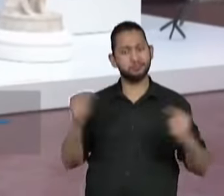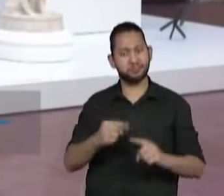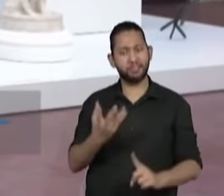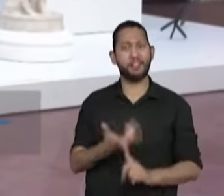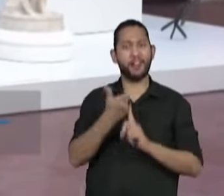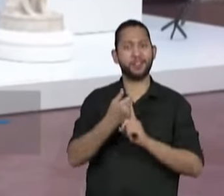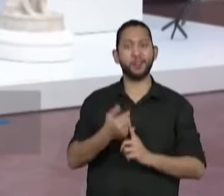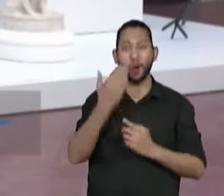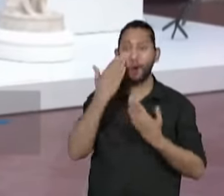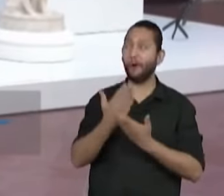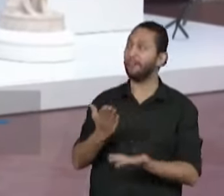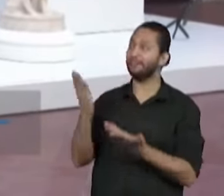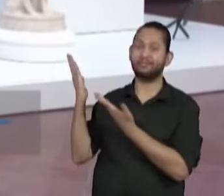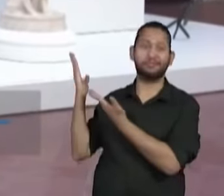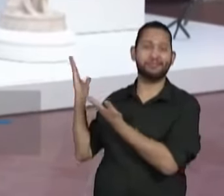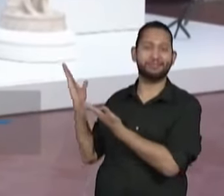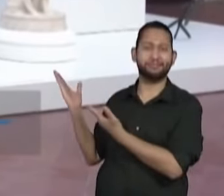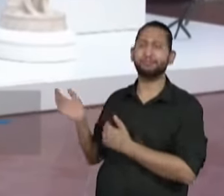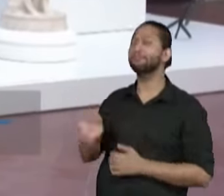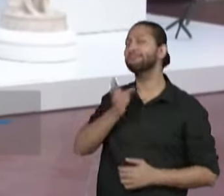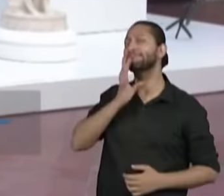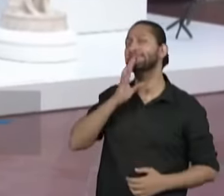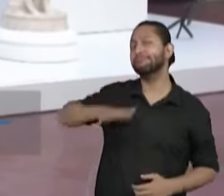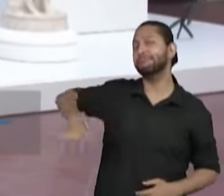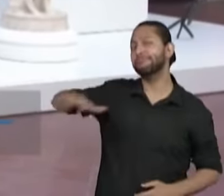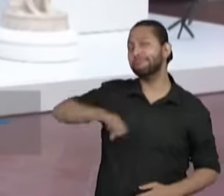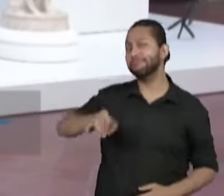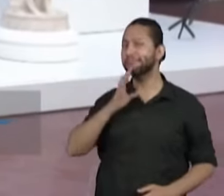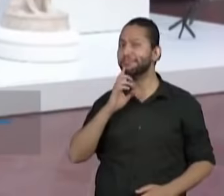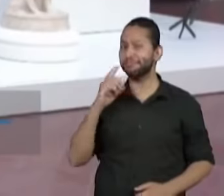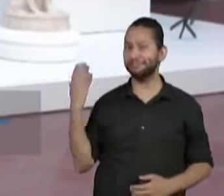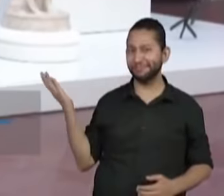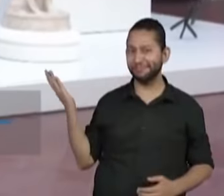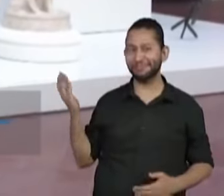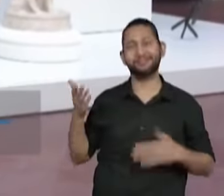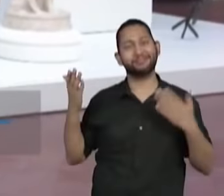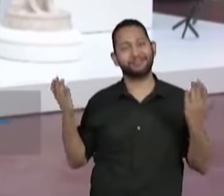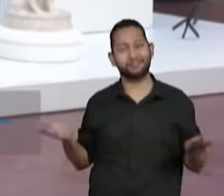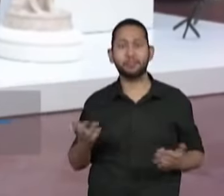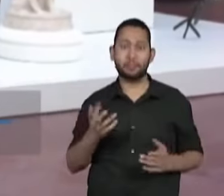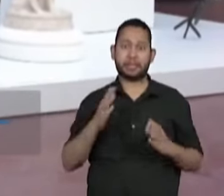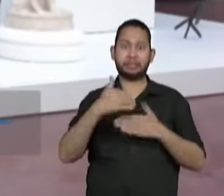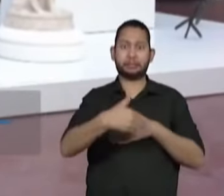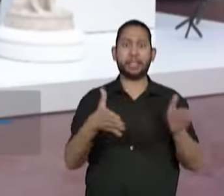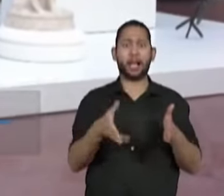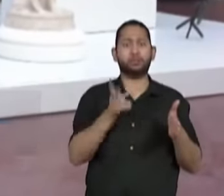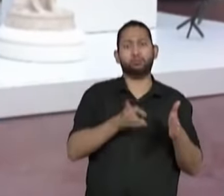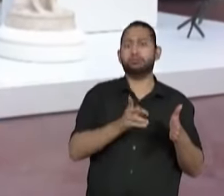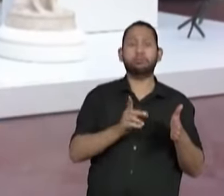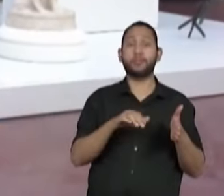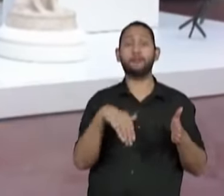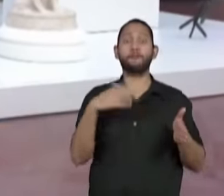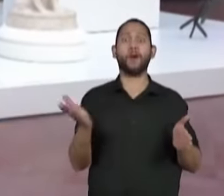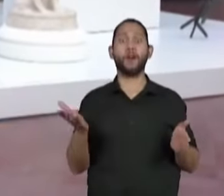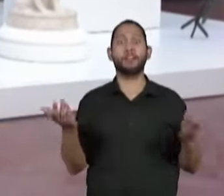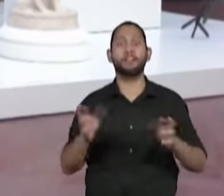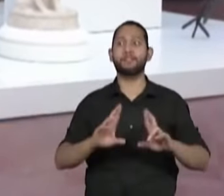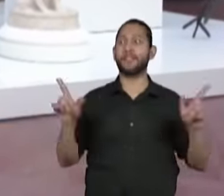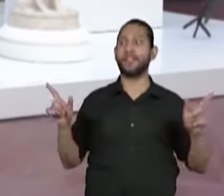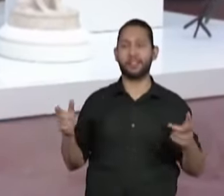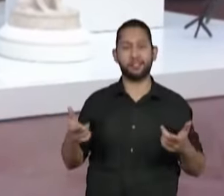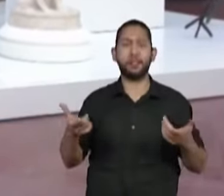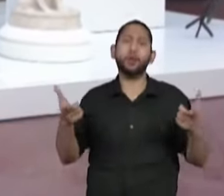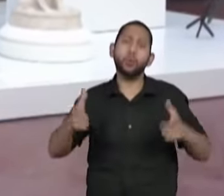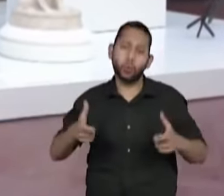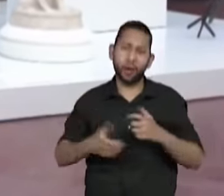o local onde eu estou, Vocês devem estar se pensando, nossa, que local é este, Fora da sala de aula? Pois é. Nós temos, então, hoje mais uma